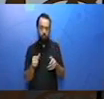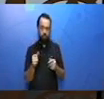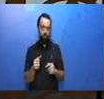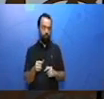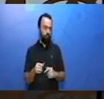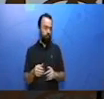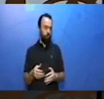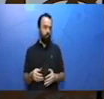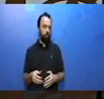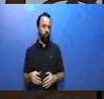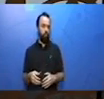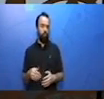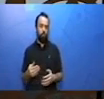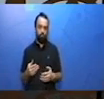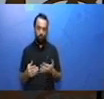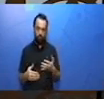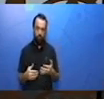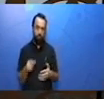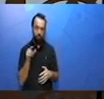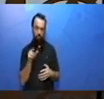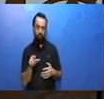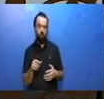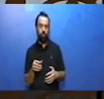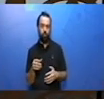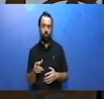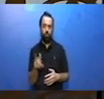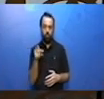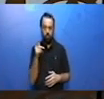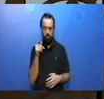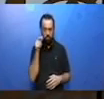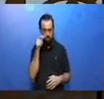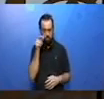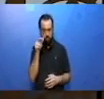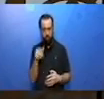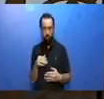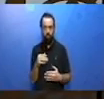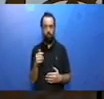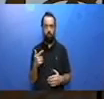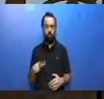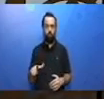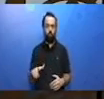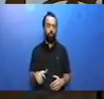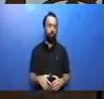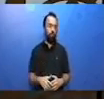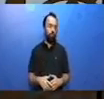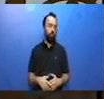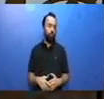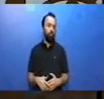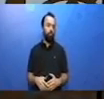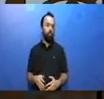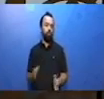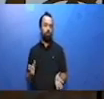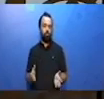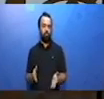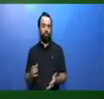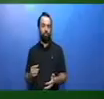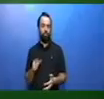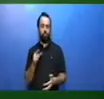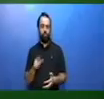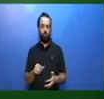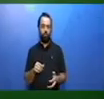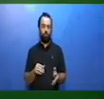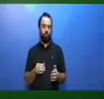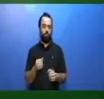como eu fiz, para depois você voltar à videoaula e fazer com capricho, tá? Vamos ler junto, ó. Agora, você vai